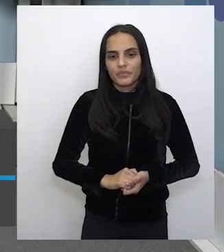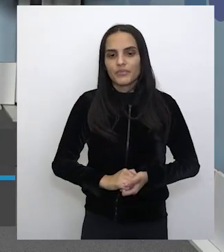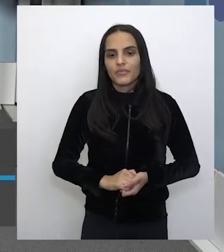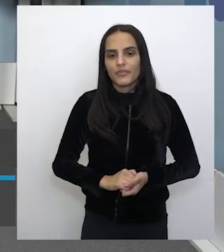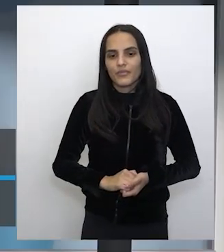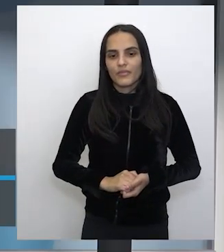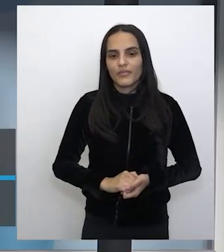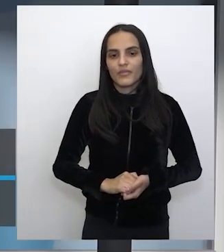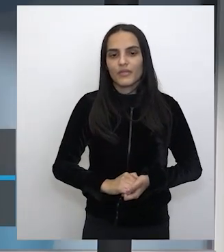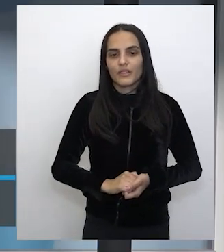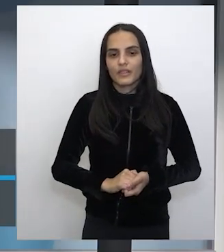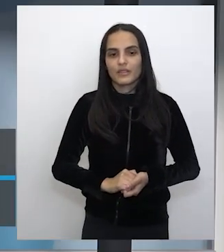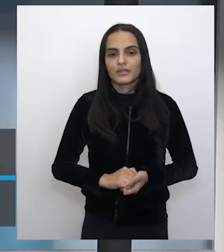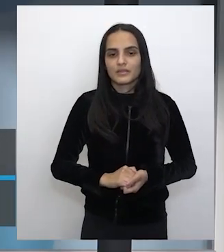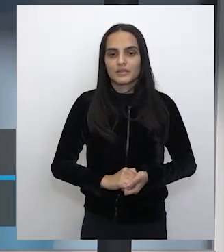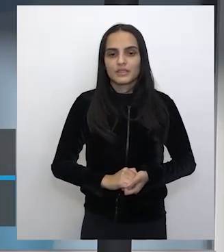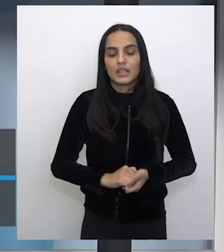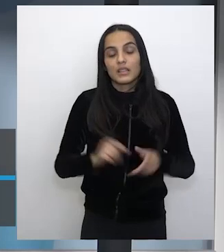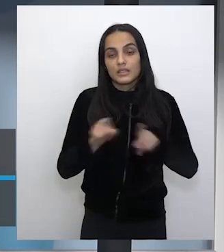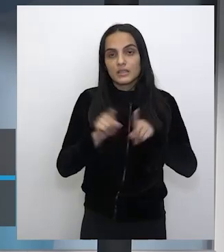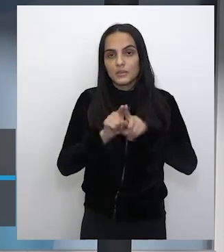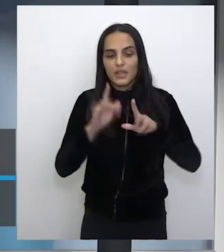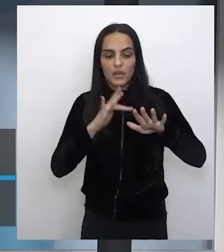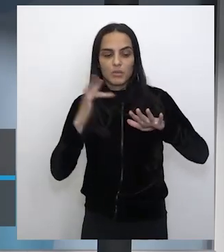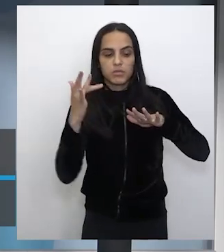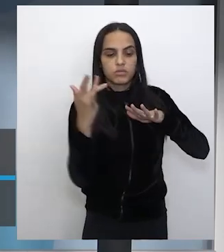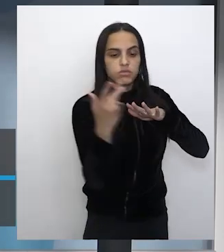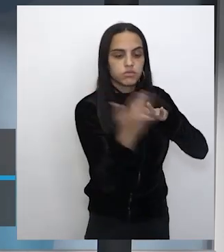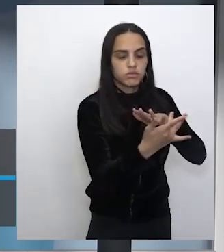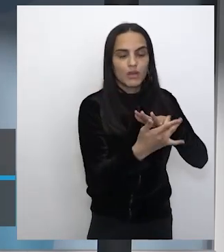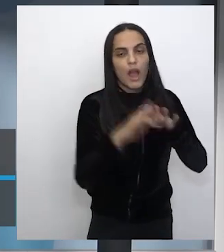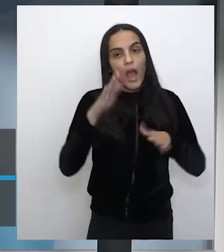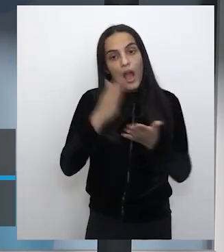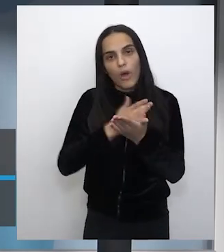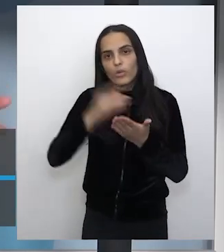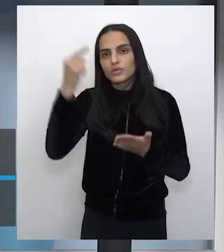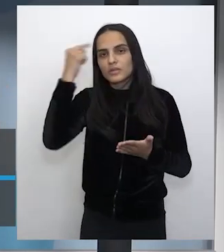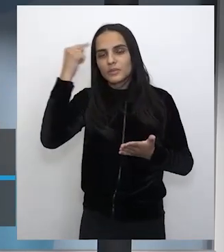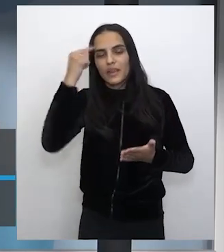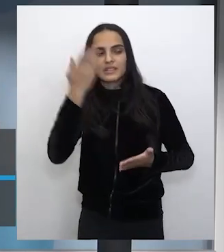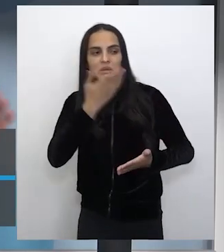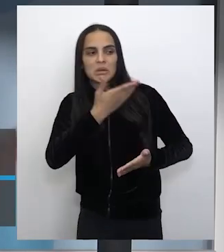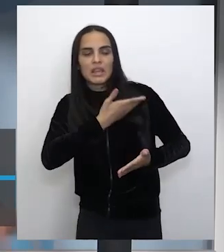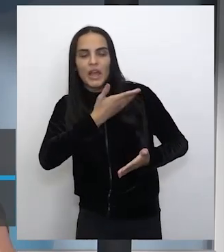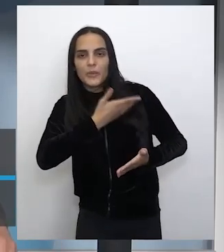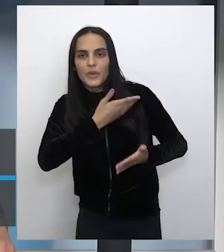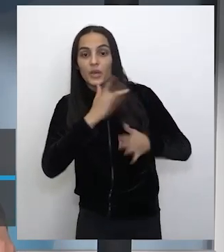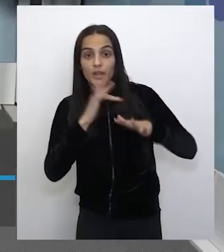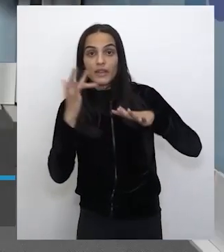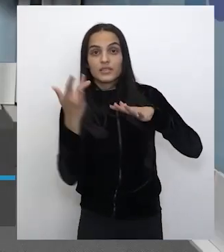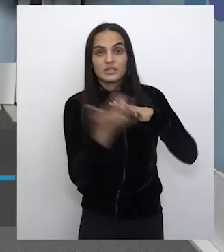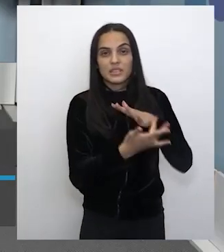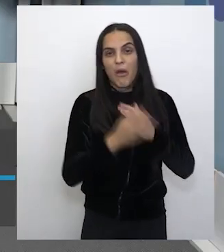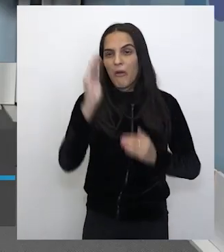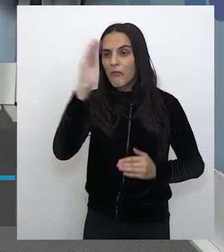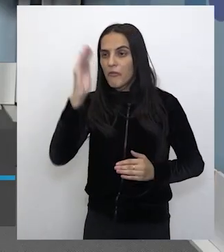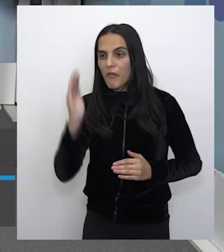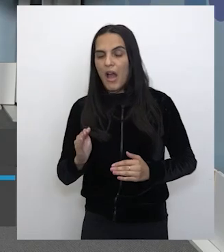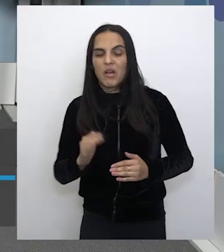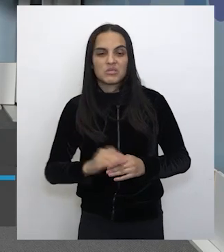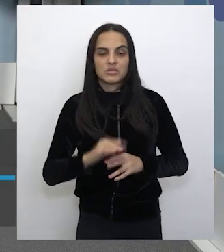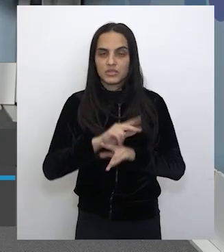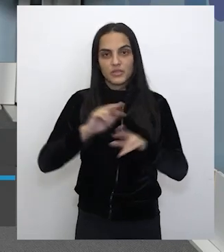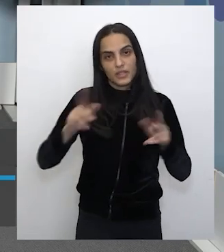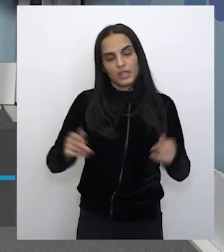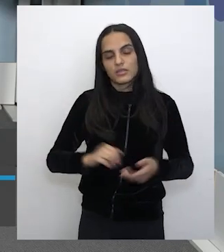Eu vou dizer assim, mostra, né, uma certa... fantasia. O que é verdadeiro ali, né? Então, tem muita